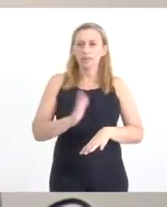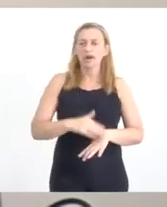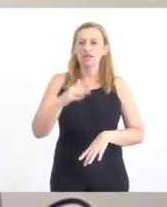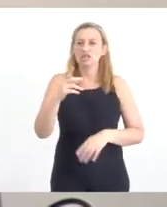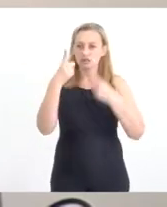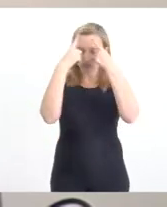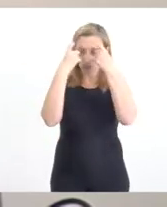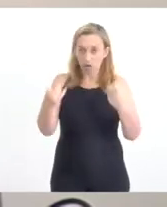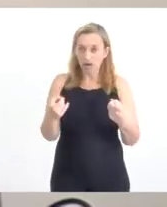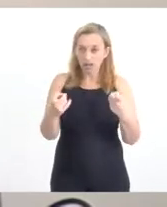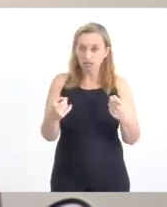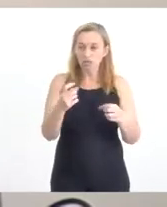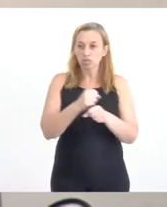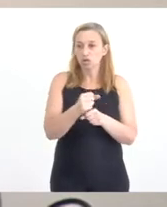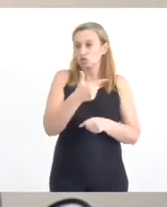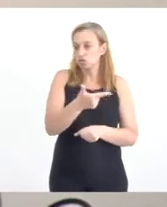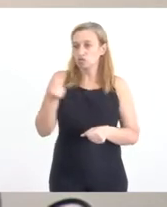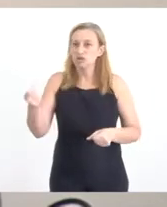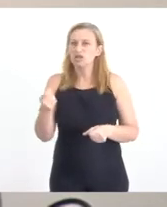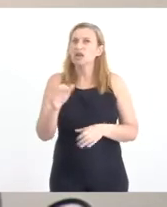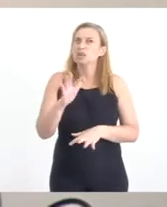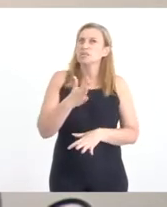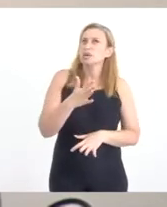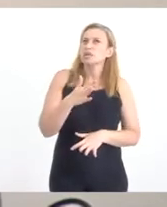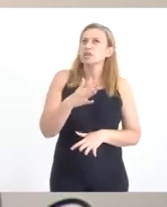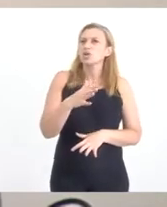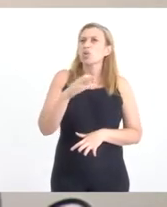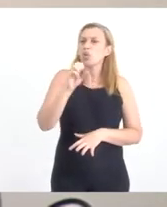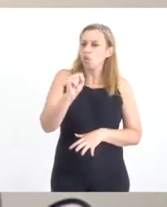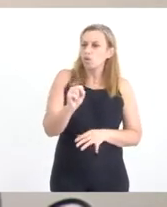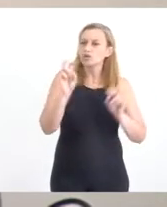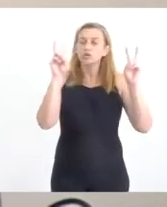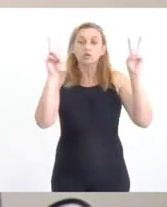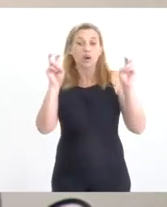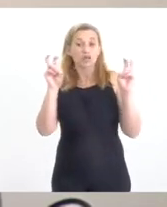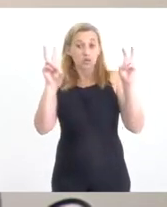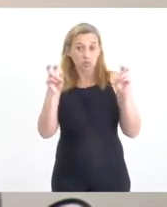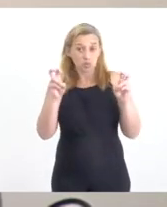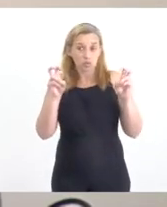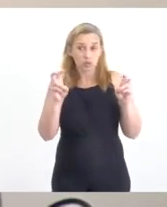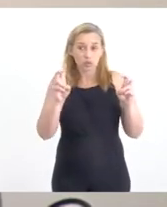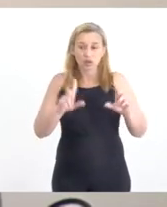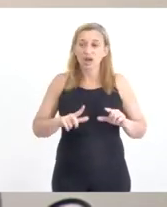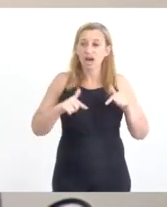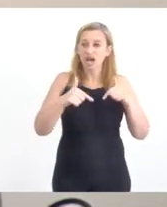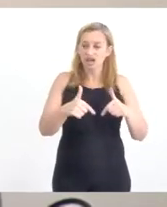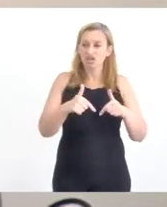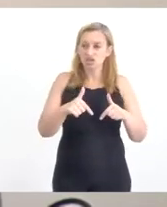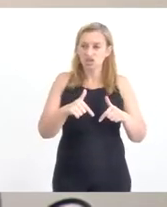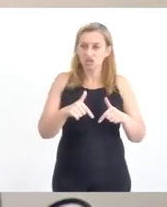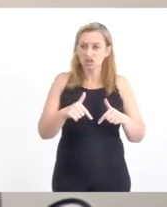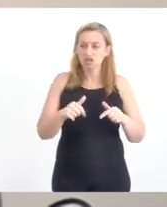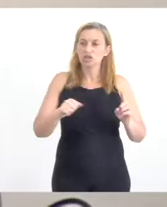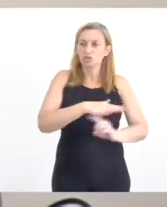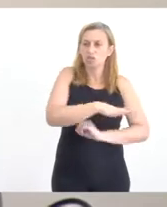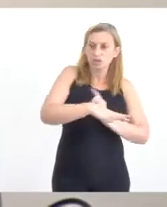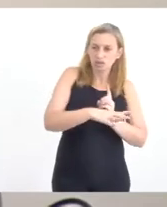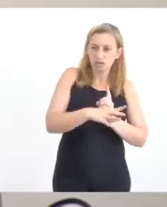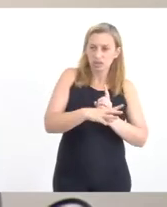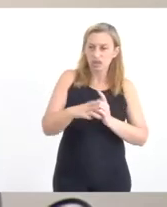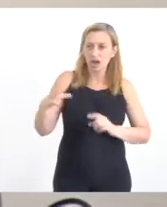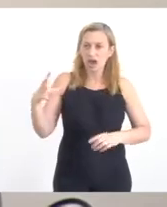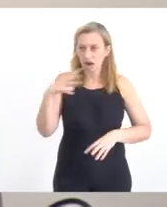2020 não à toa em pelo menos oito situações ações emergenciais de uma sociedade